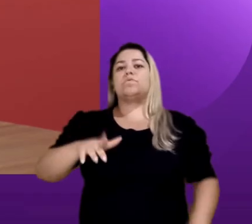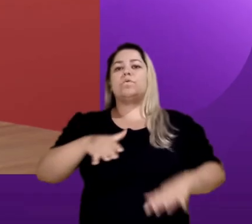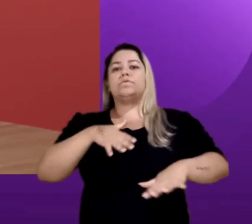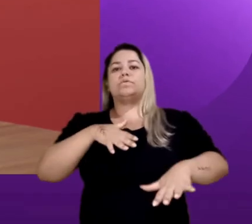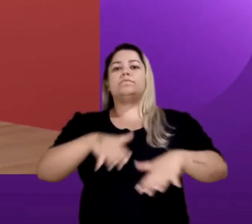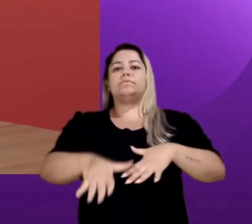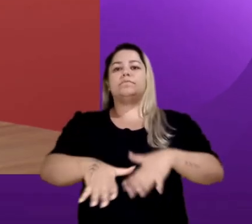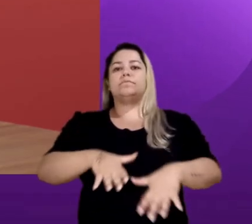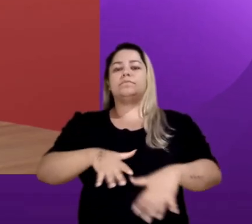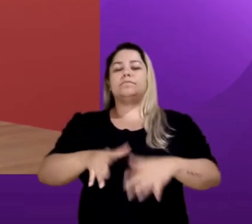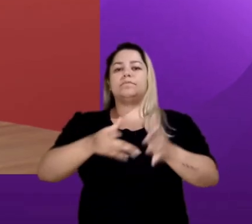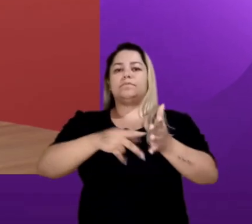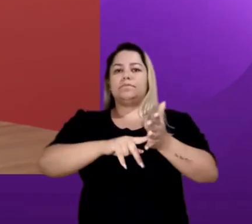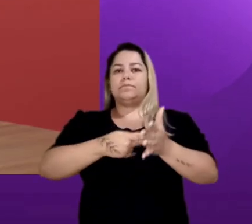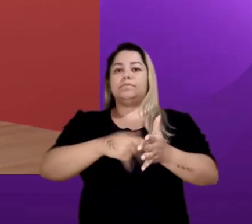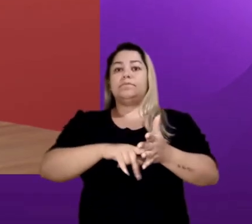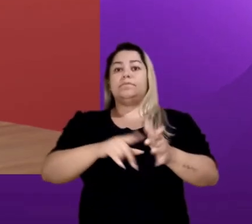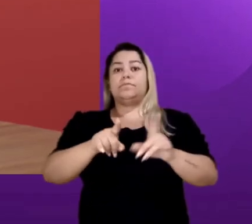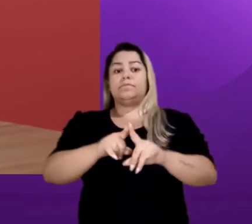movimentos sociais,